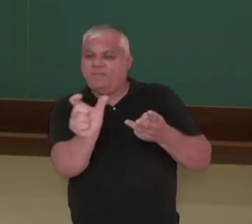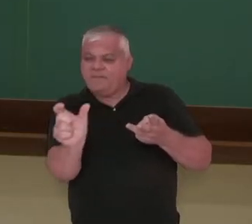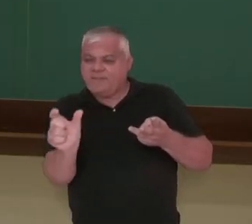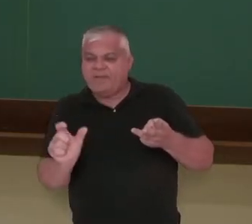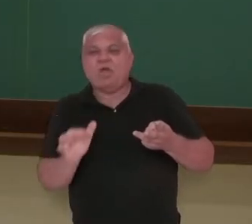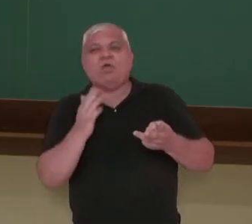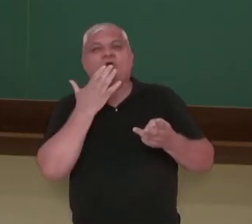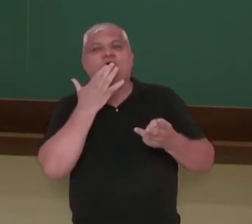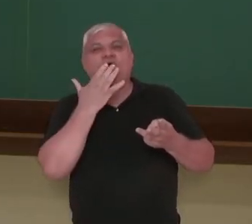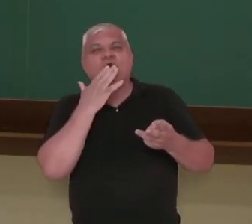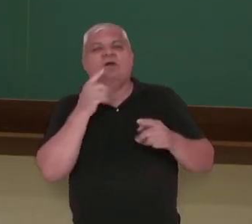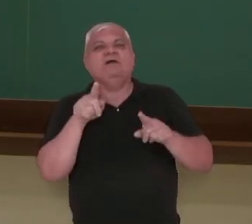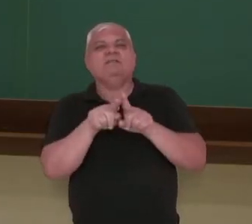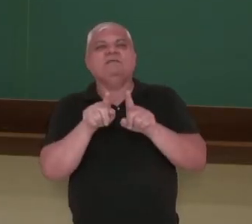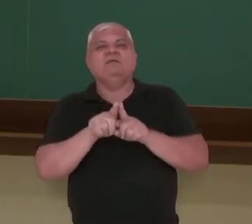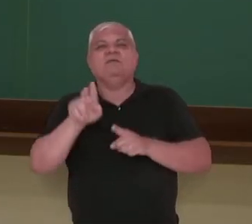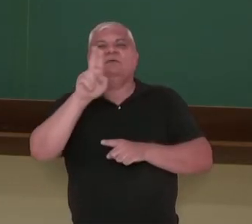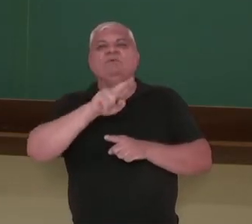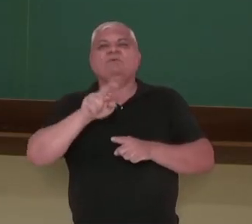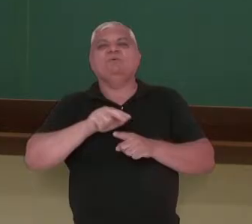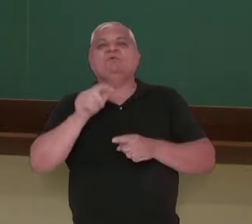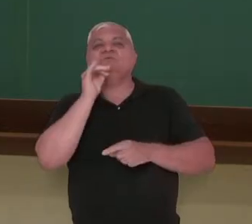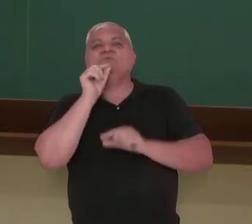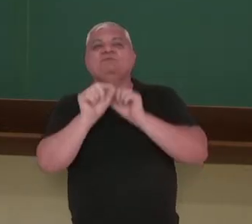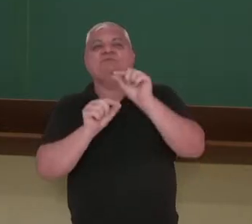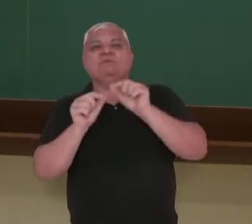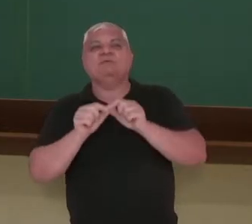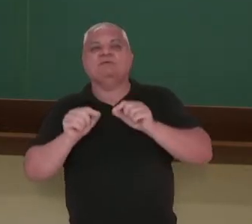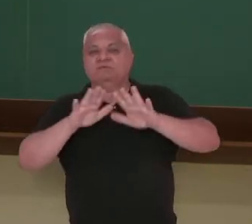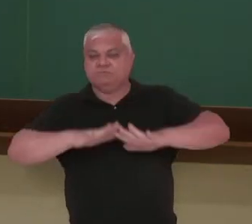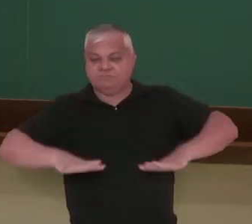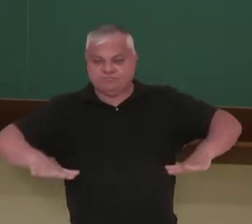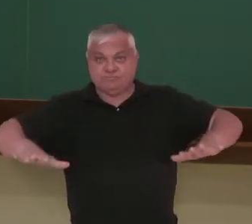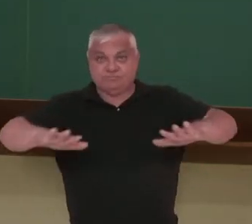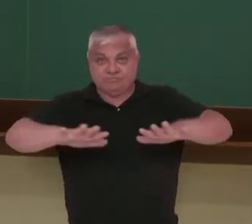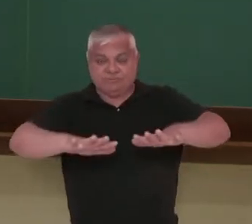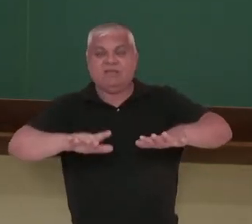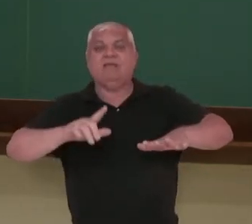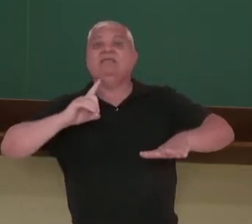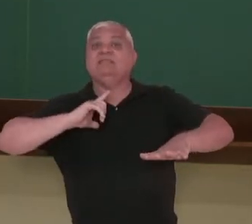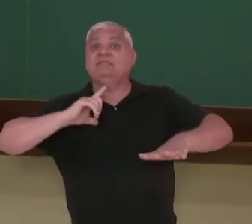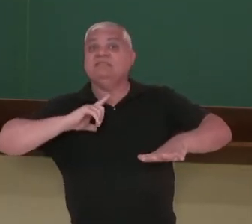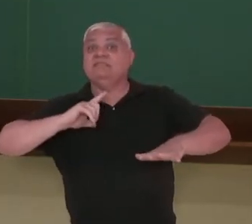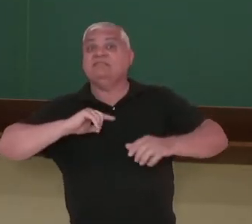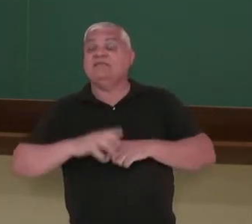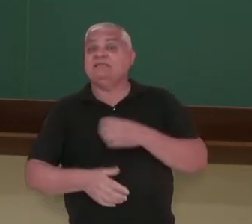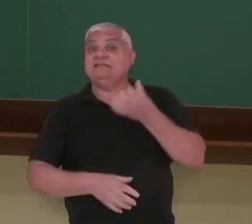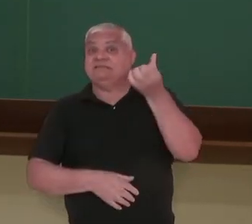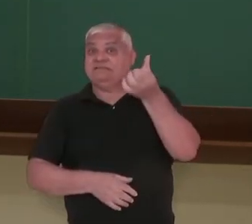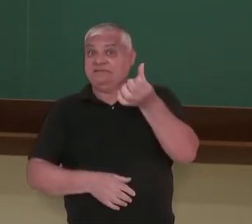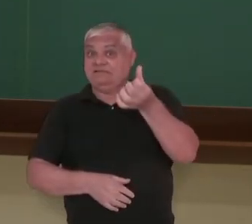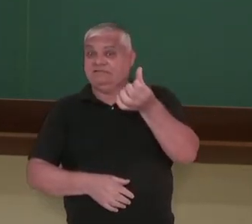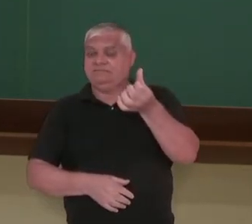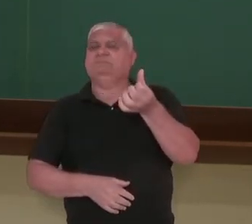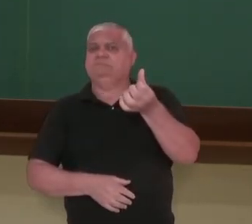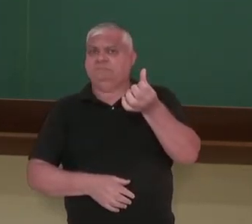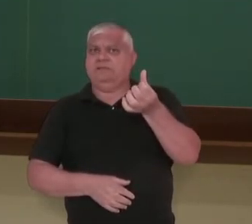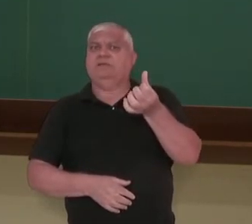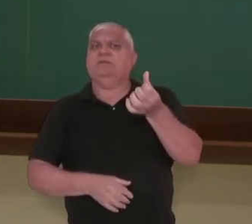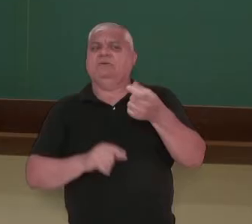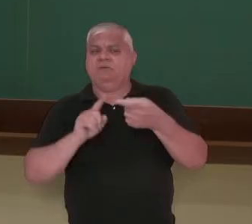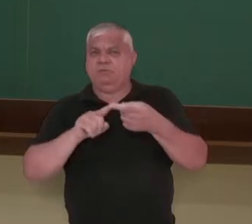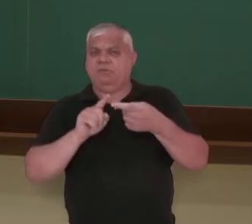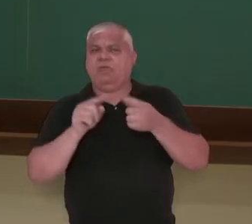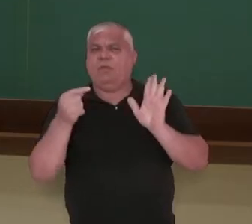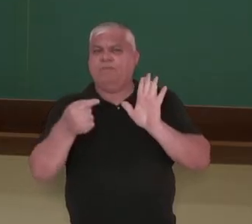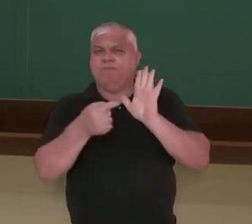nós temos o uso de superfícies. Lembrando vocês que dentro das artes visuais nós temos 6 elementos formativos, que é o